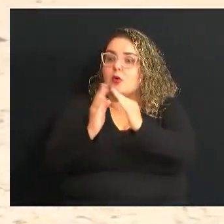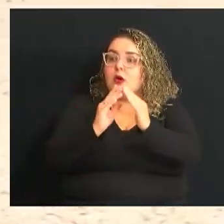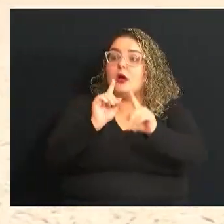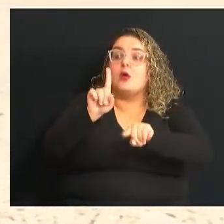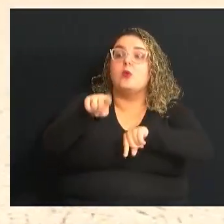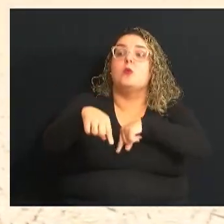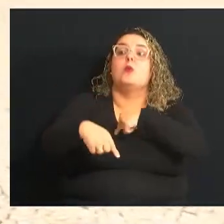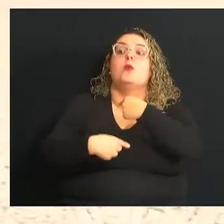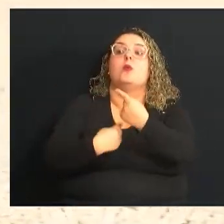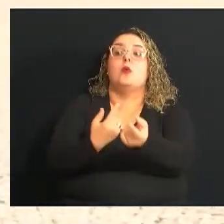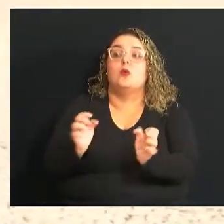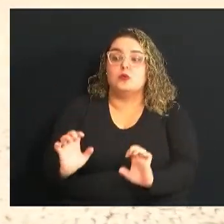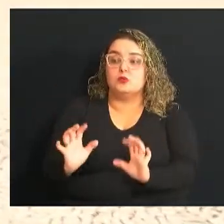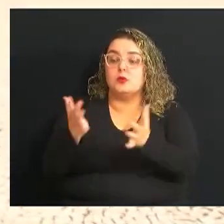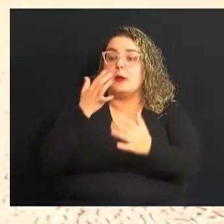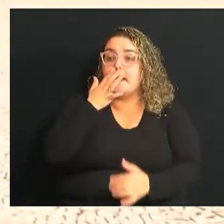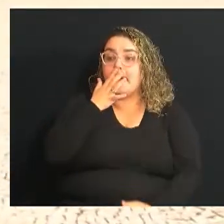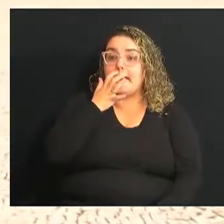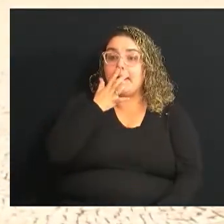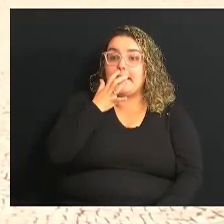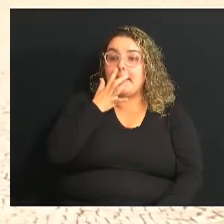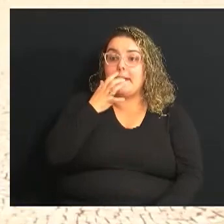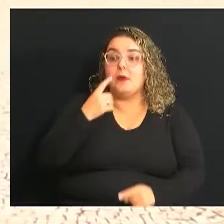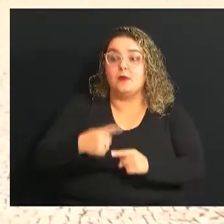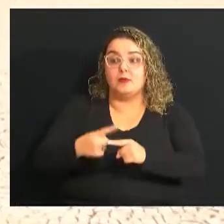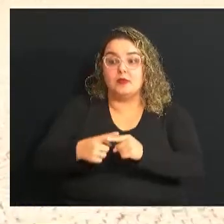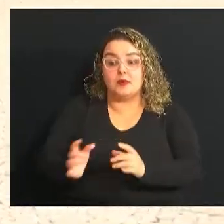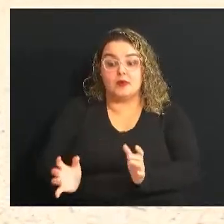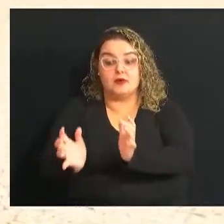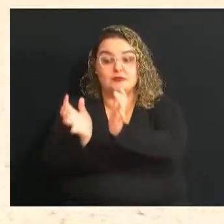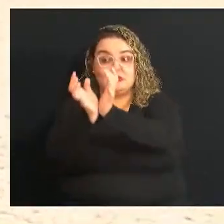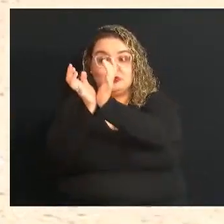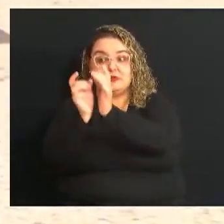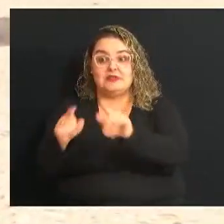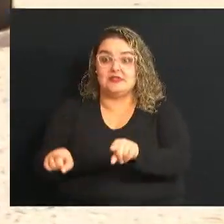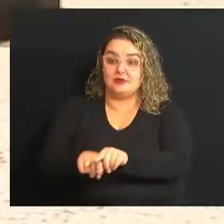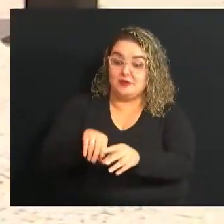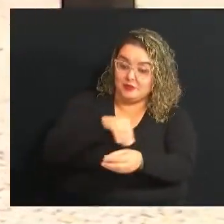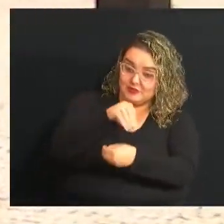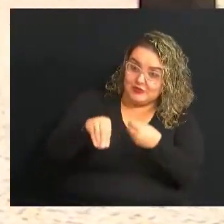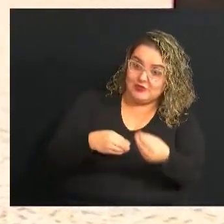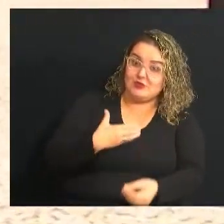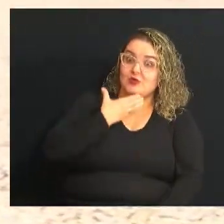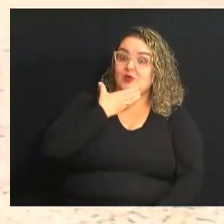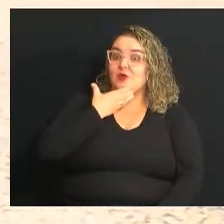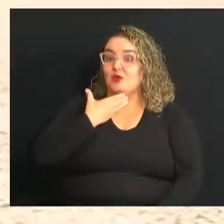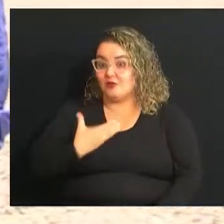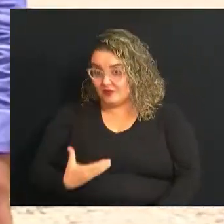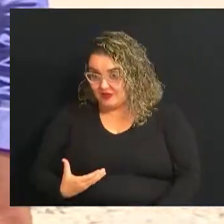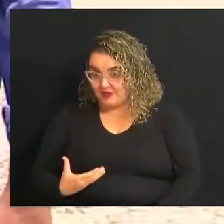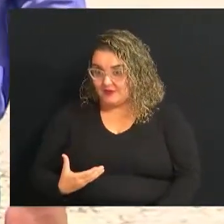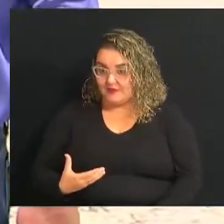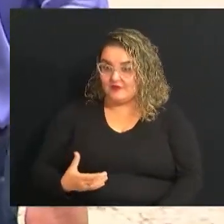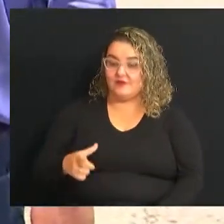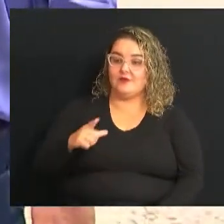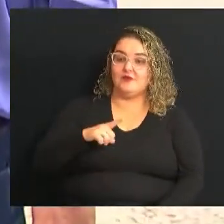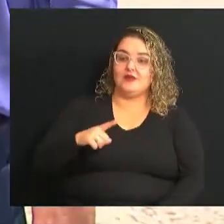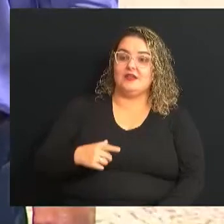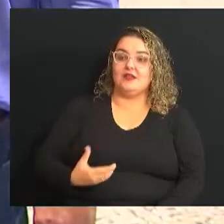Esportes, agradecer a participação de todas as secretarias e autarquias envolvidas